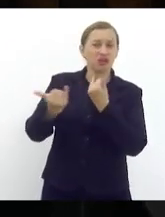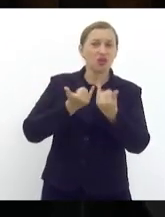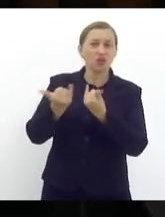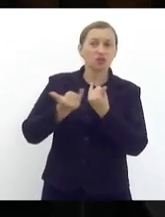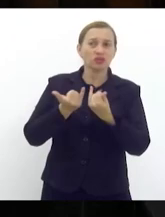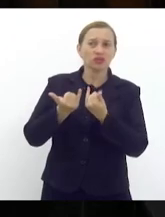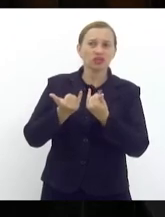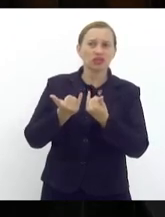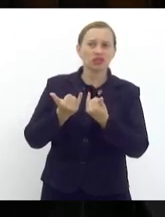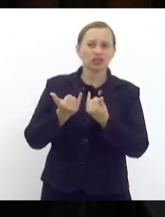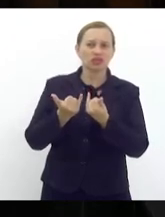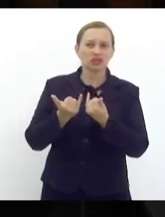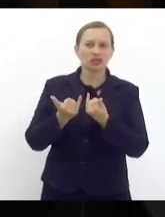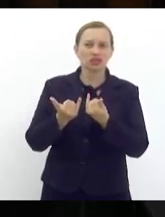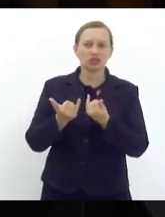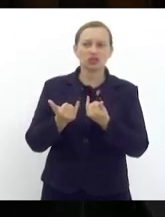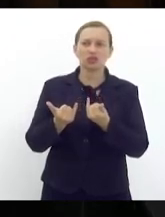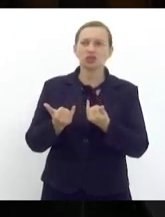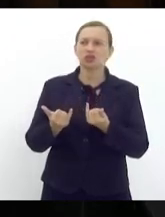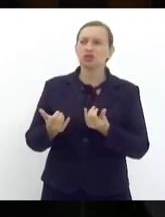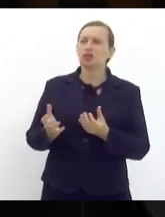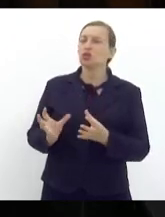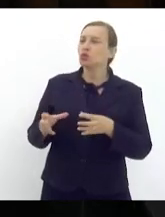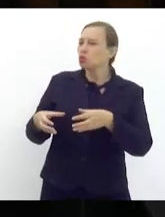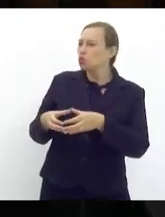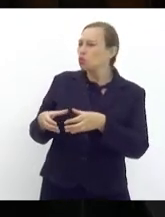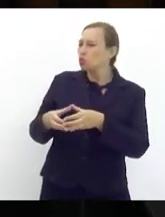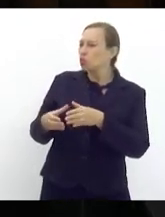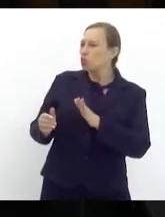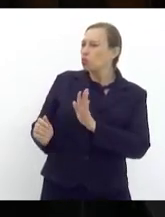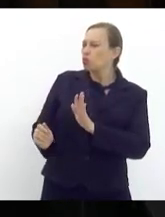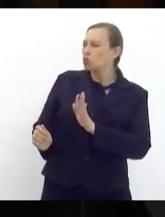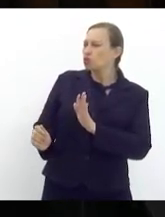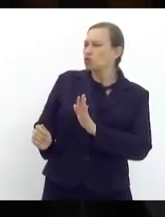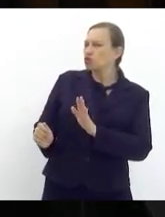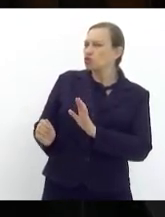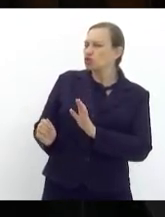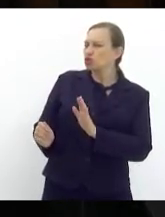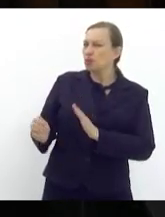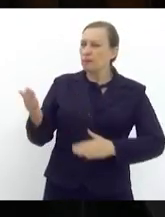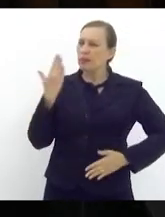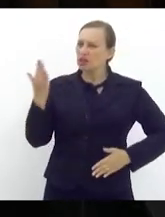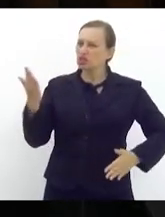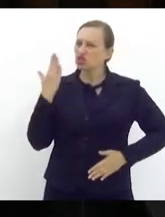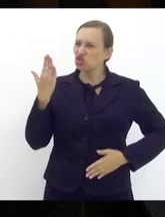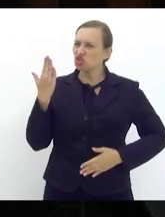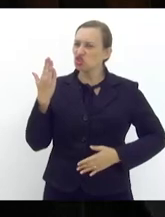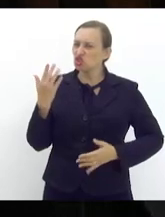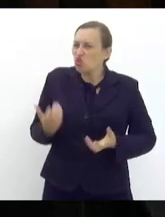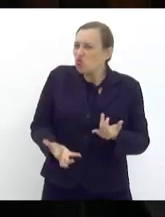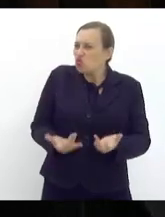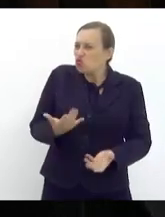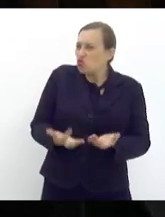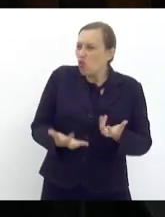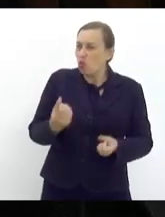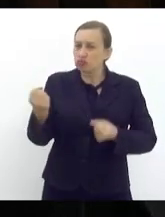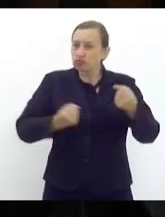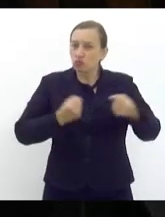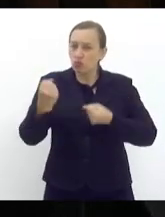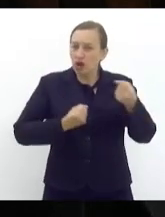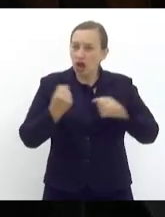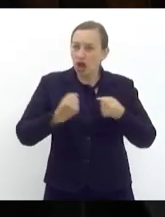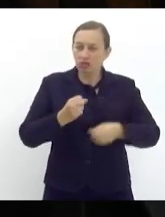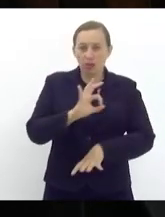que narcotraficantes atiraram fogo num carro blindado da